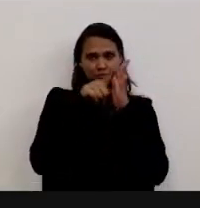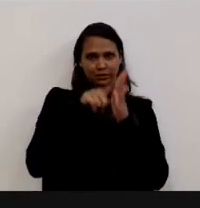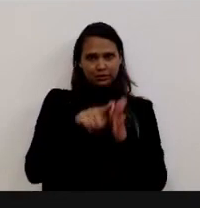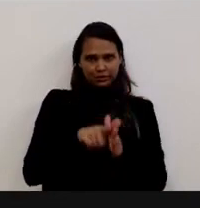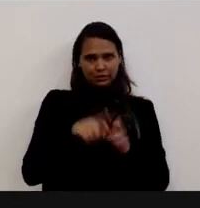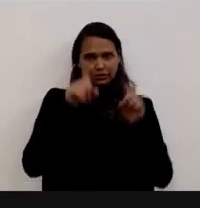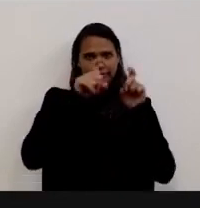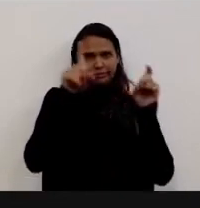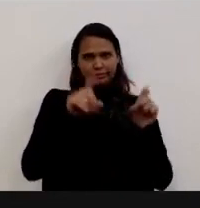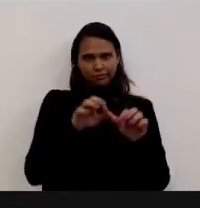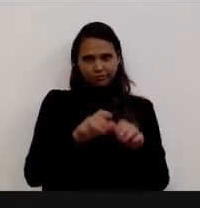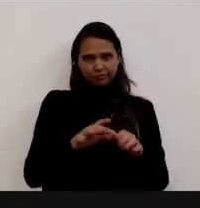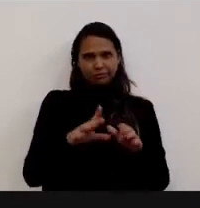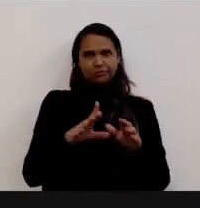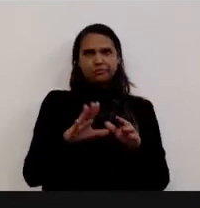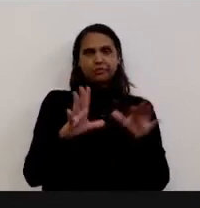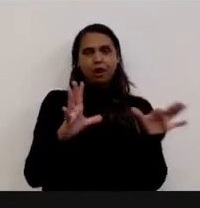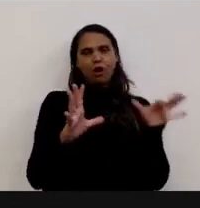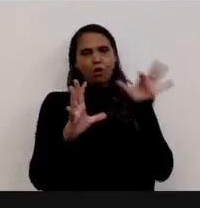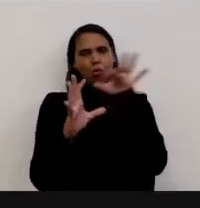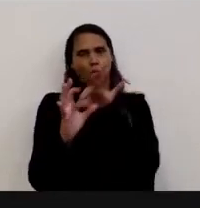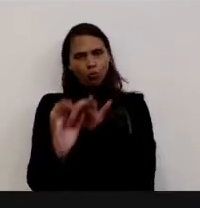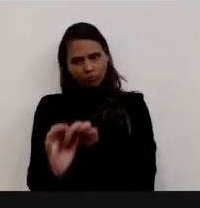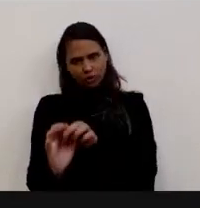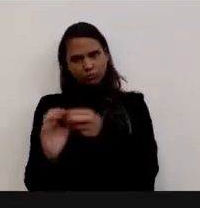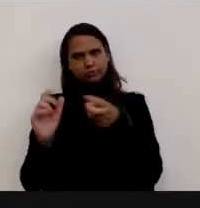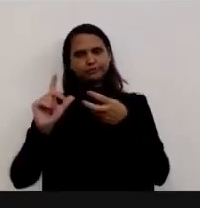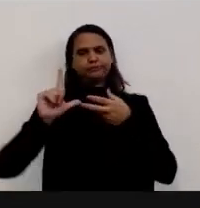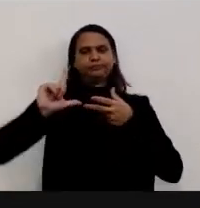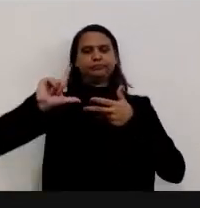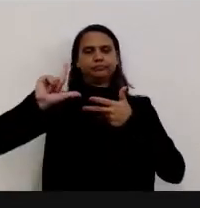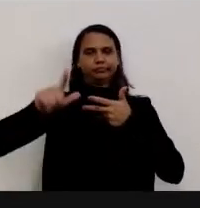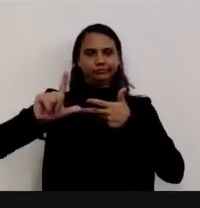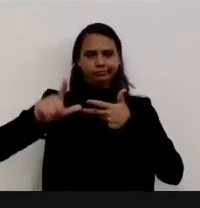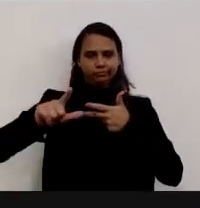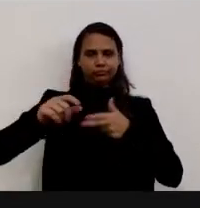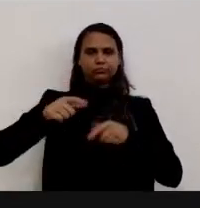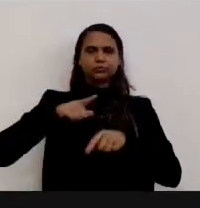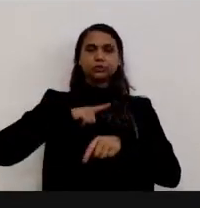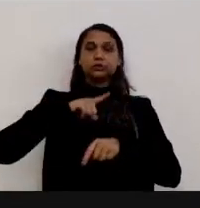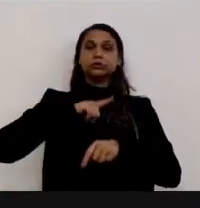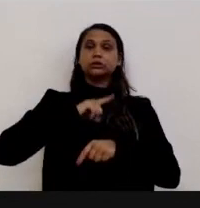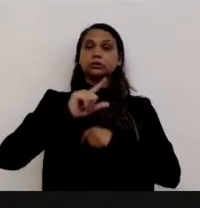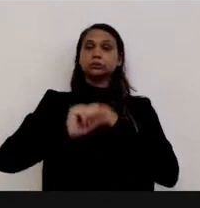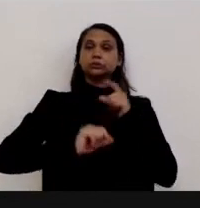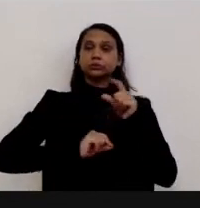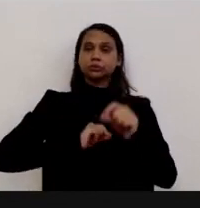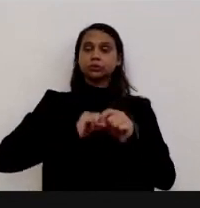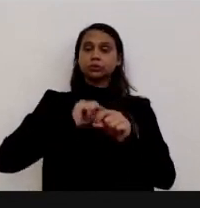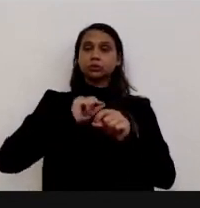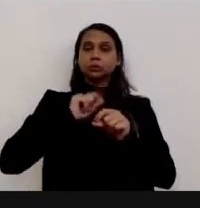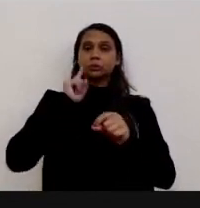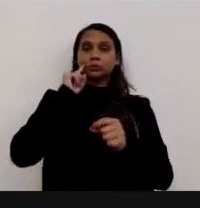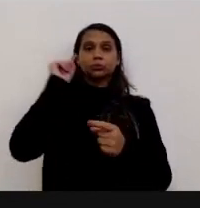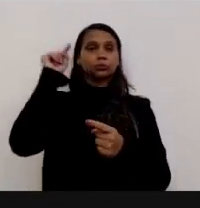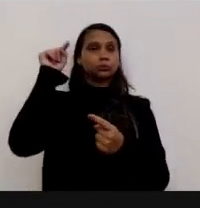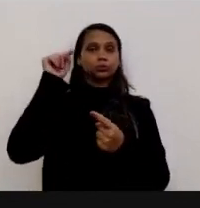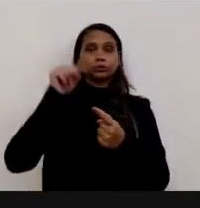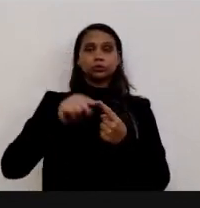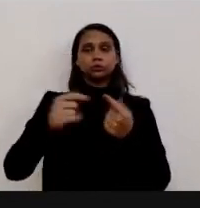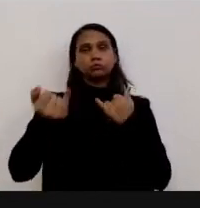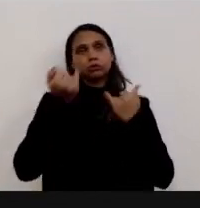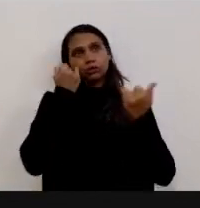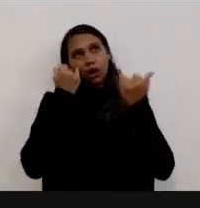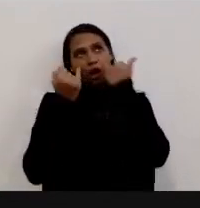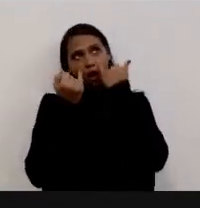Computacionais Aplicados ao Poder Legislativo, cujo objetivo é esse, pensar em dados,